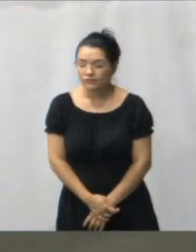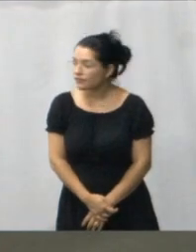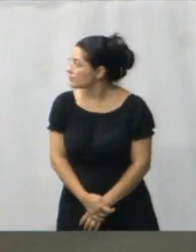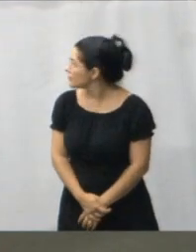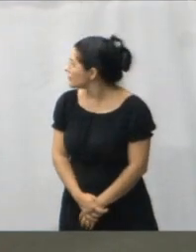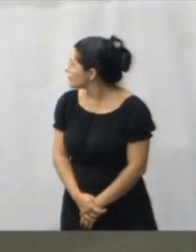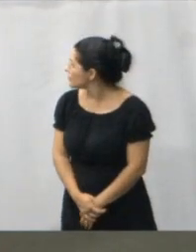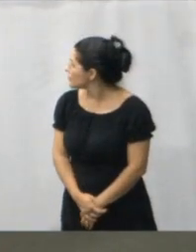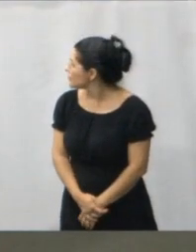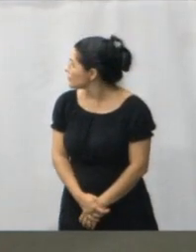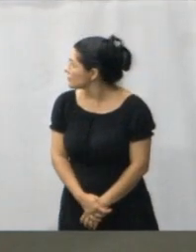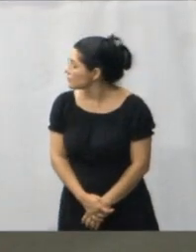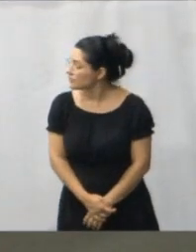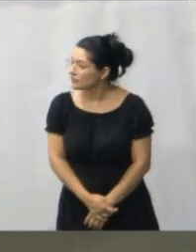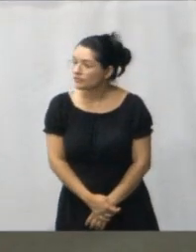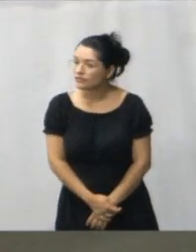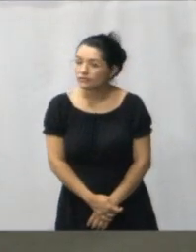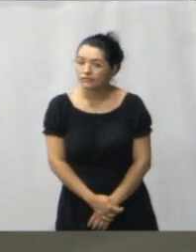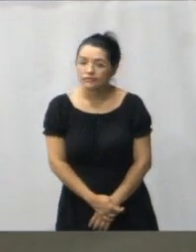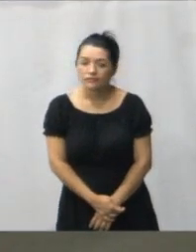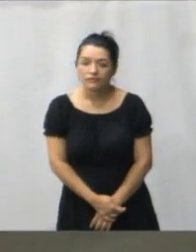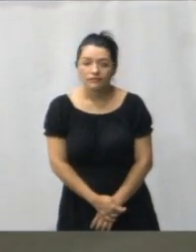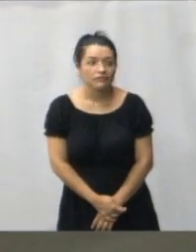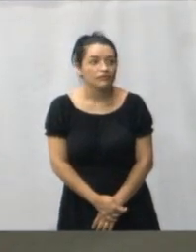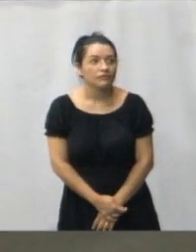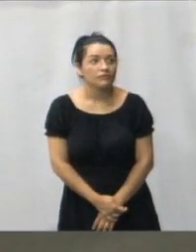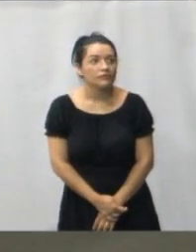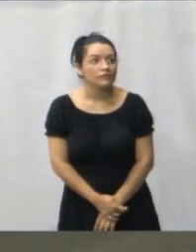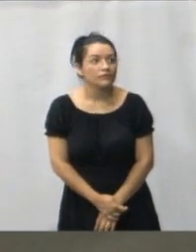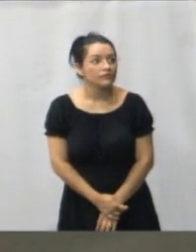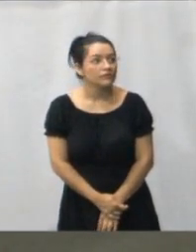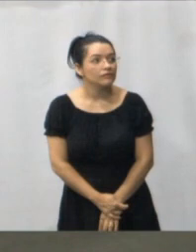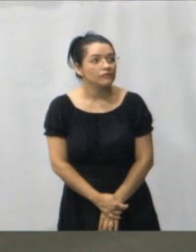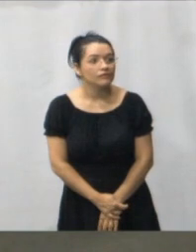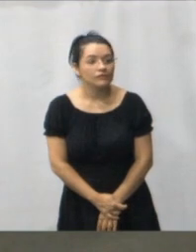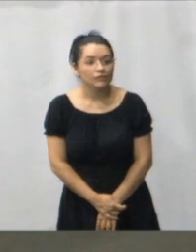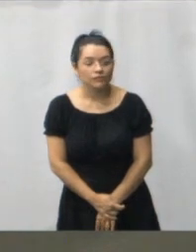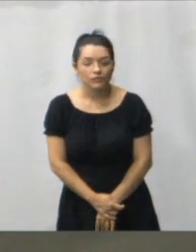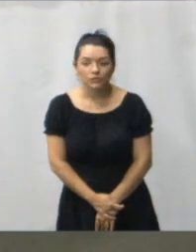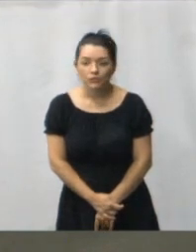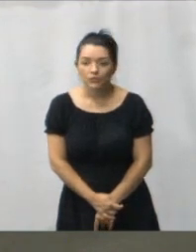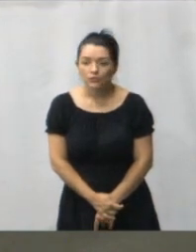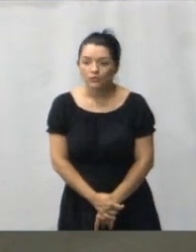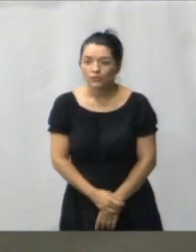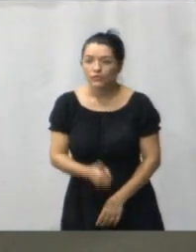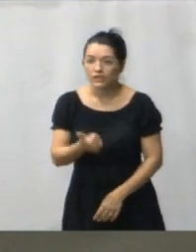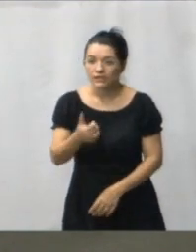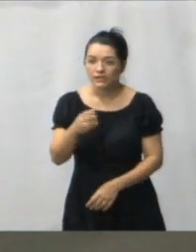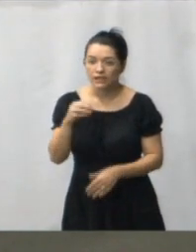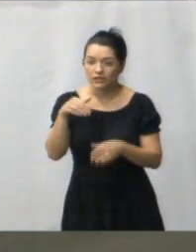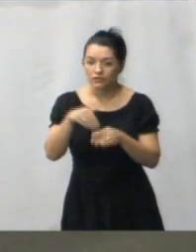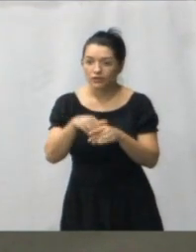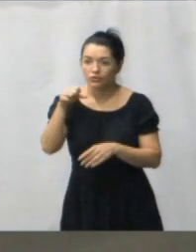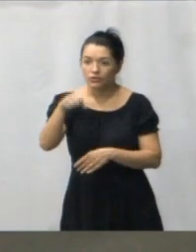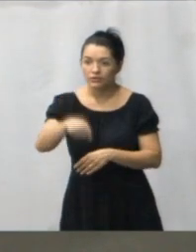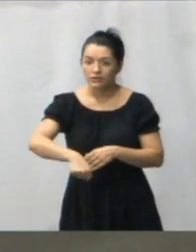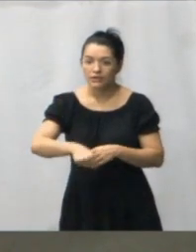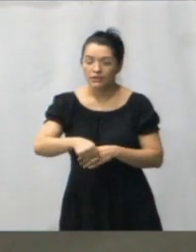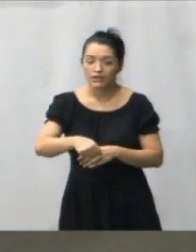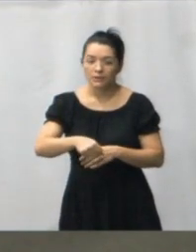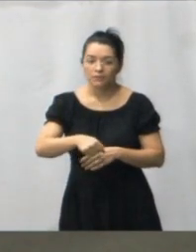Todo mundo? Ok. 10 votos sim, presidente não vota. Auxílio